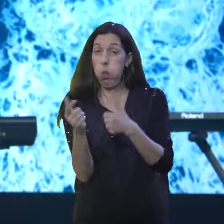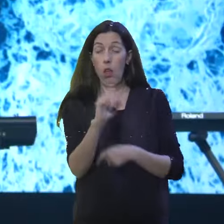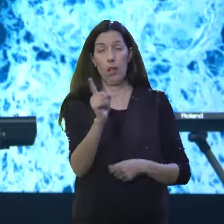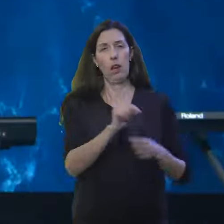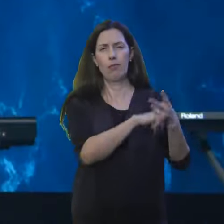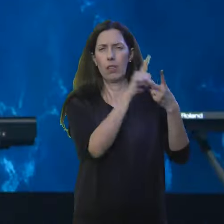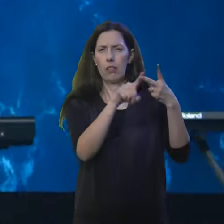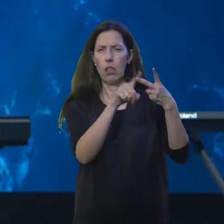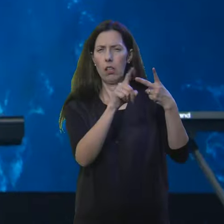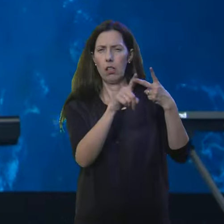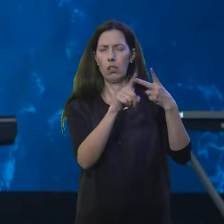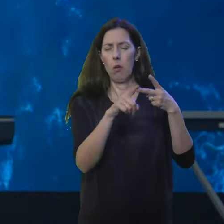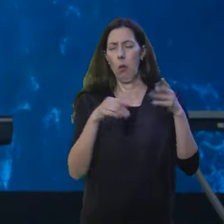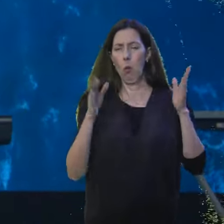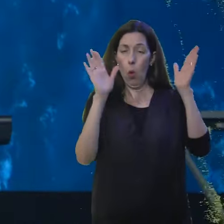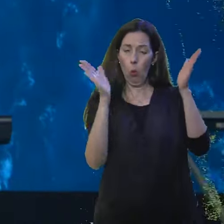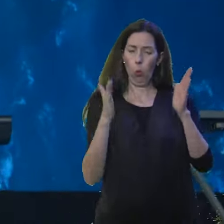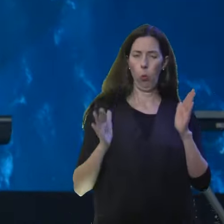Provérbios 7.